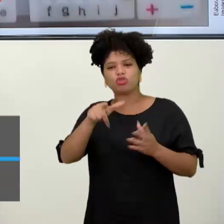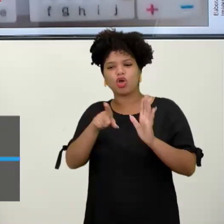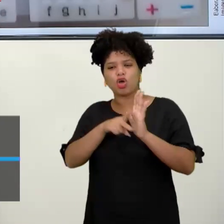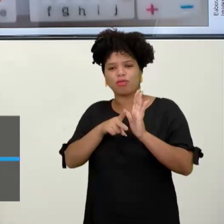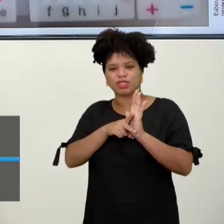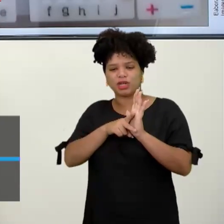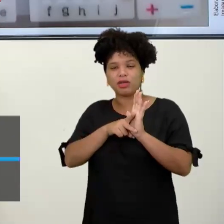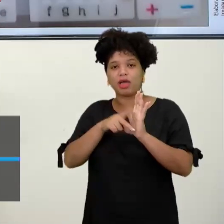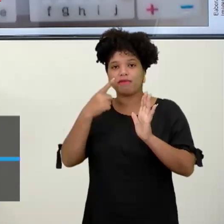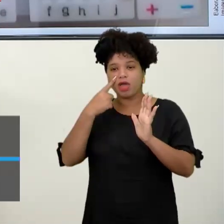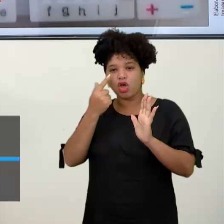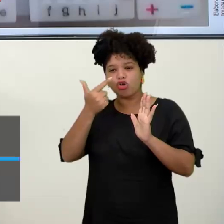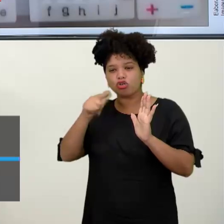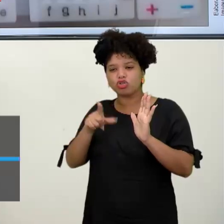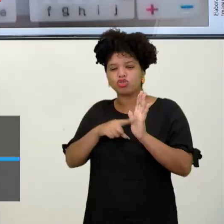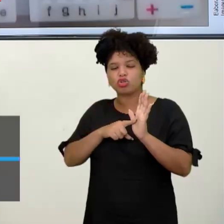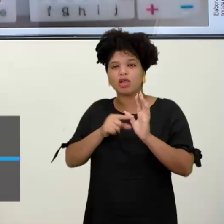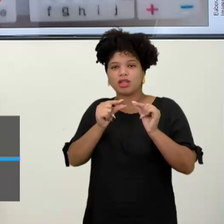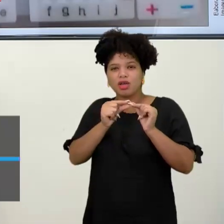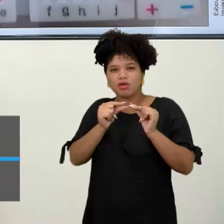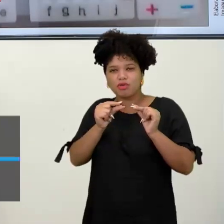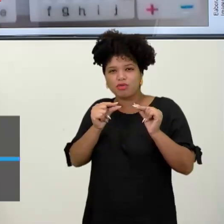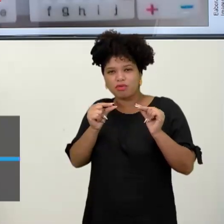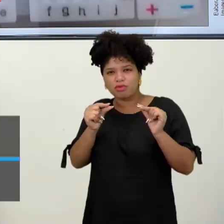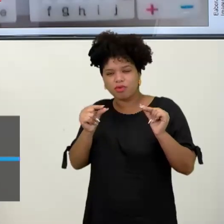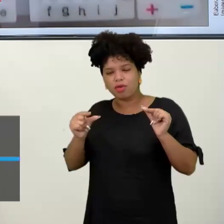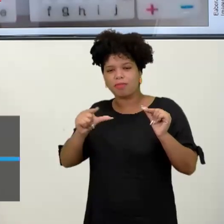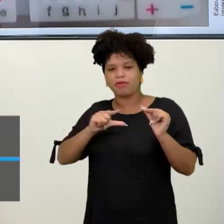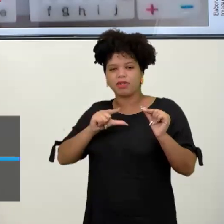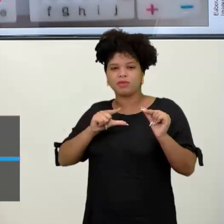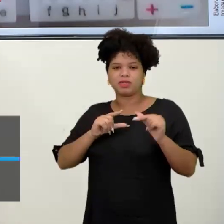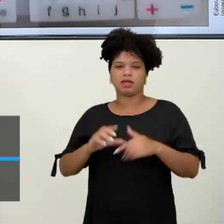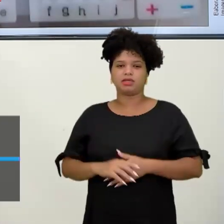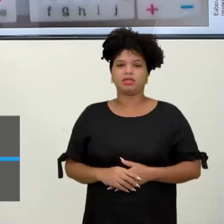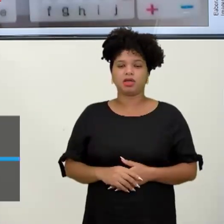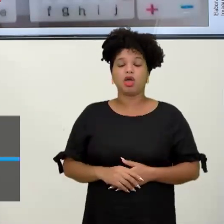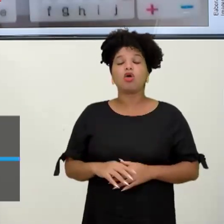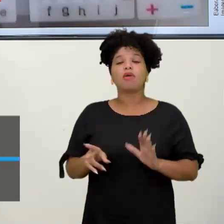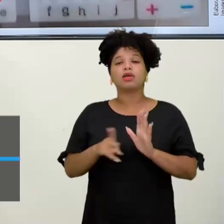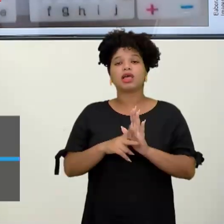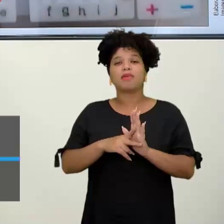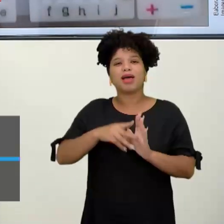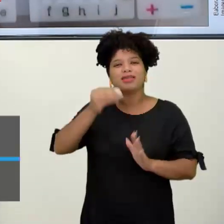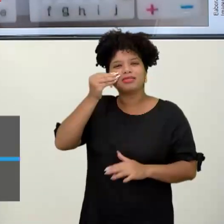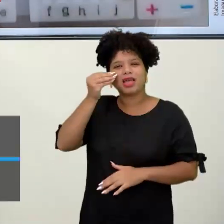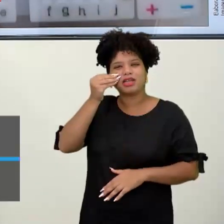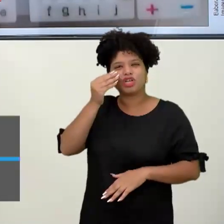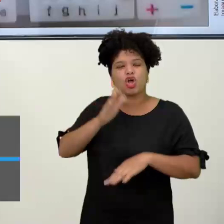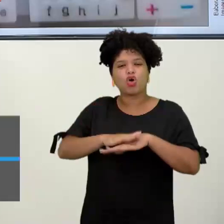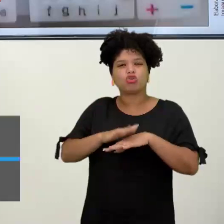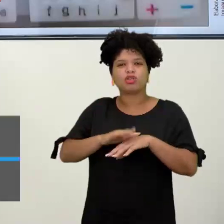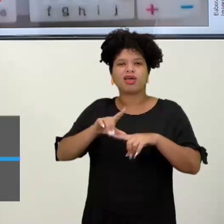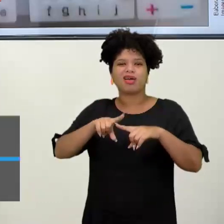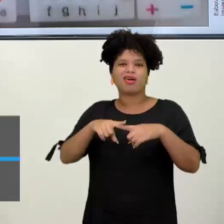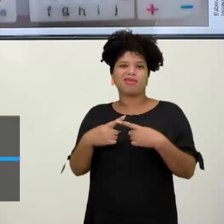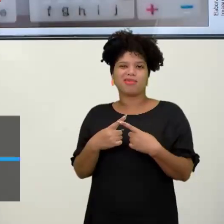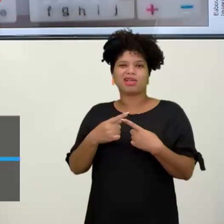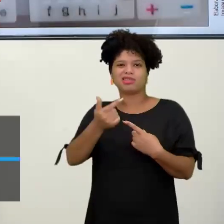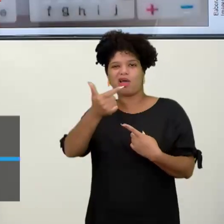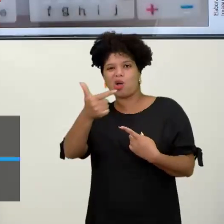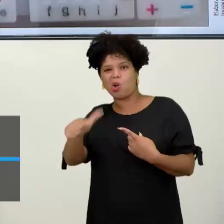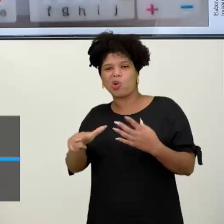você consegue conectar os fios e você consegue justamente fazer um protótipo sem precisar soldar coisas,